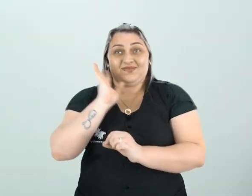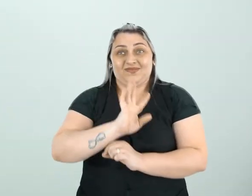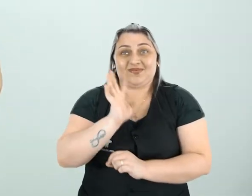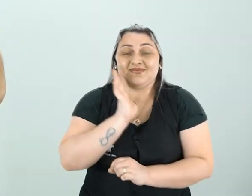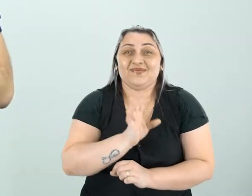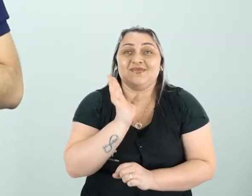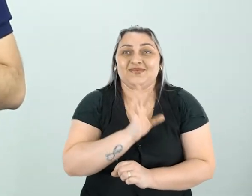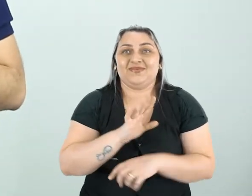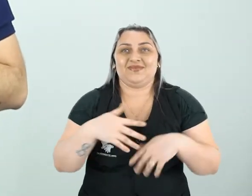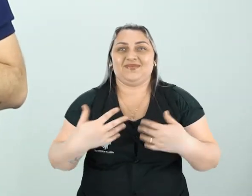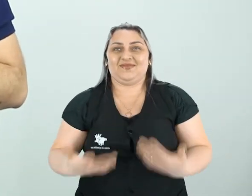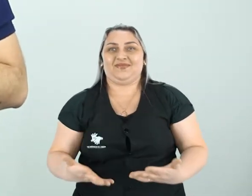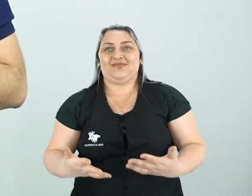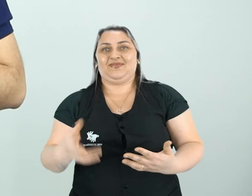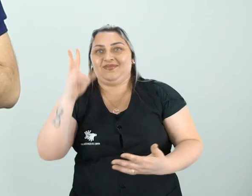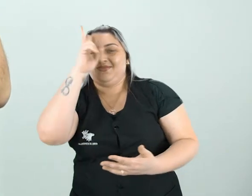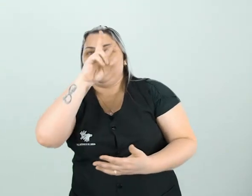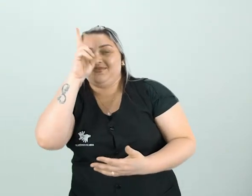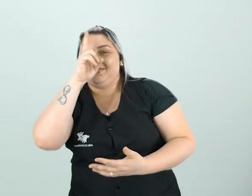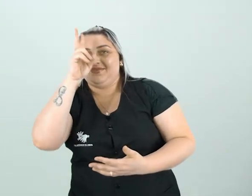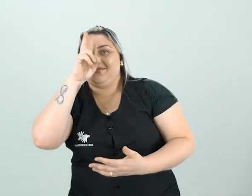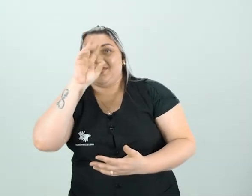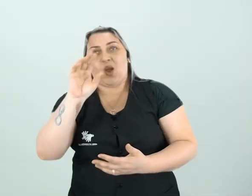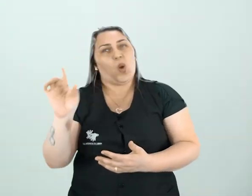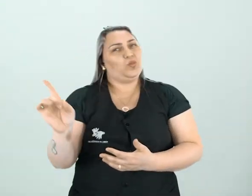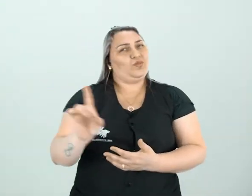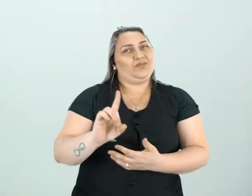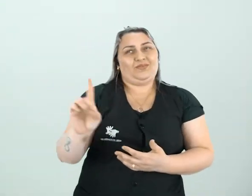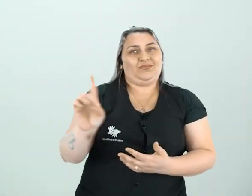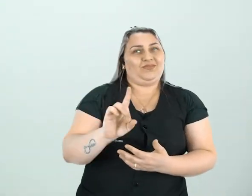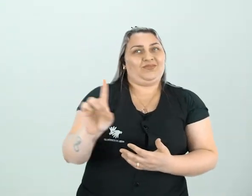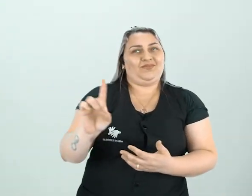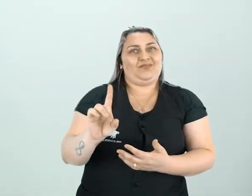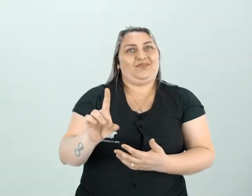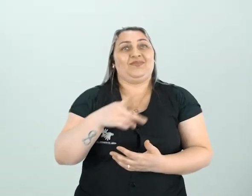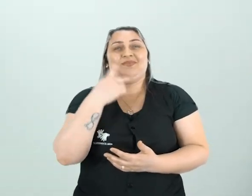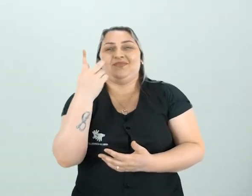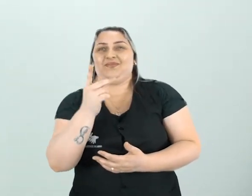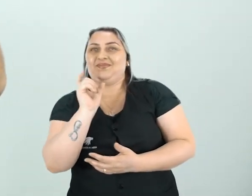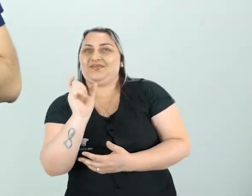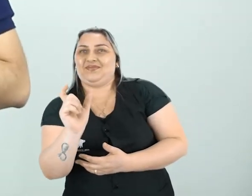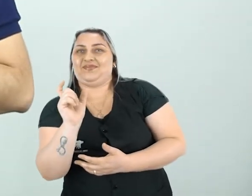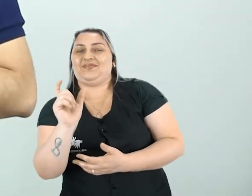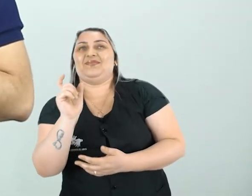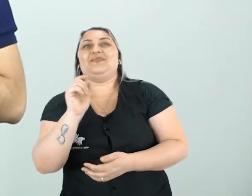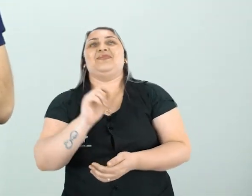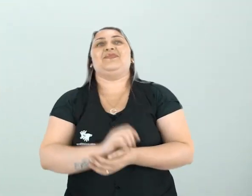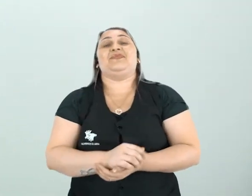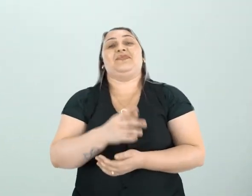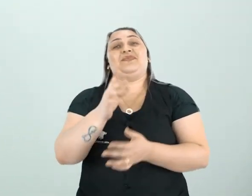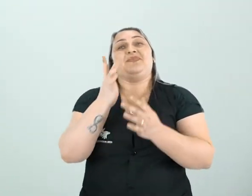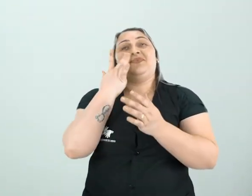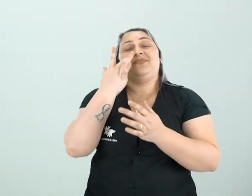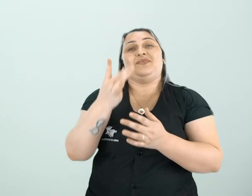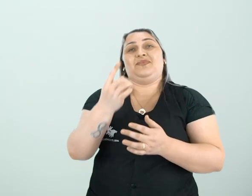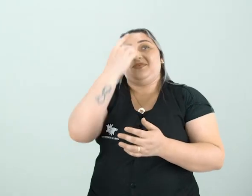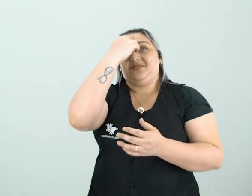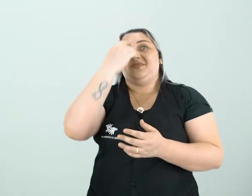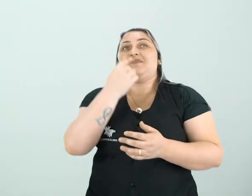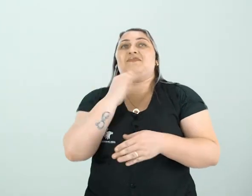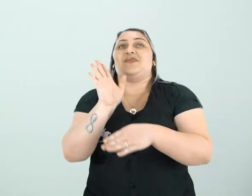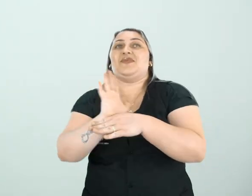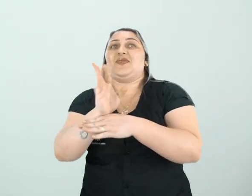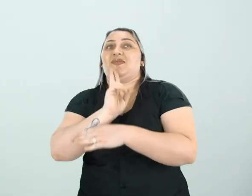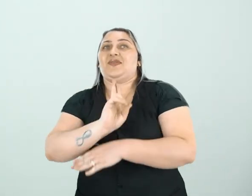ela nessa história? Ou não? Vamos falar um pouquinho. Observa aí a sua imagem. Sobre o